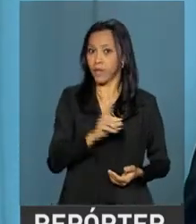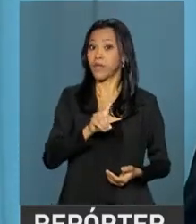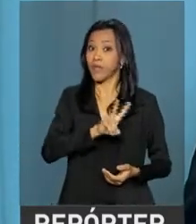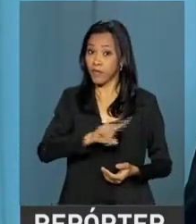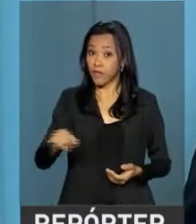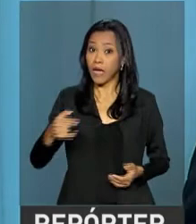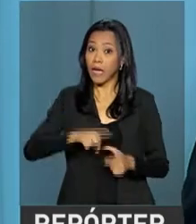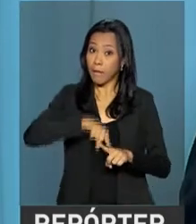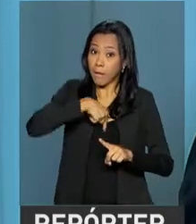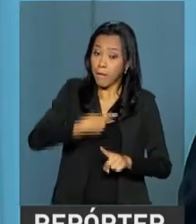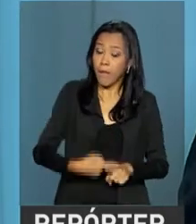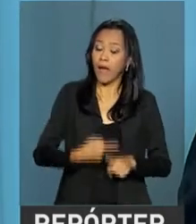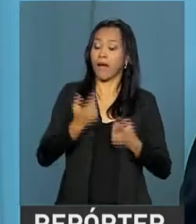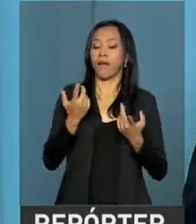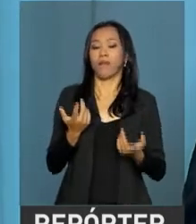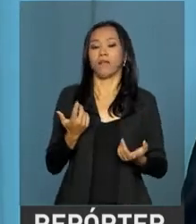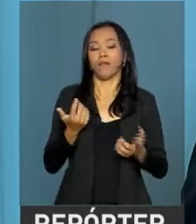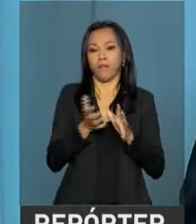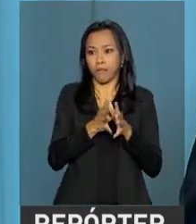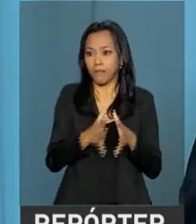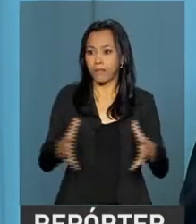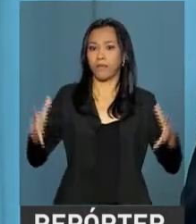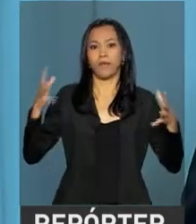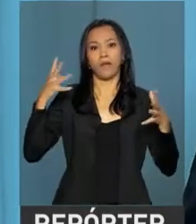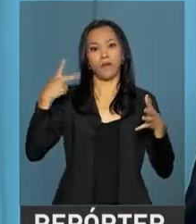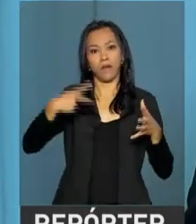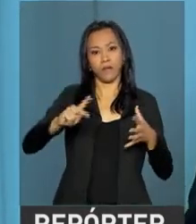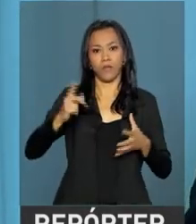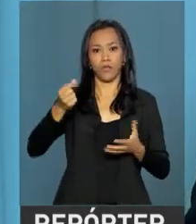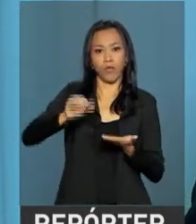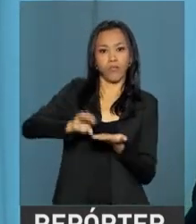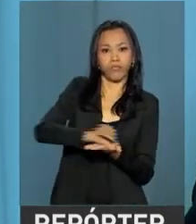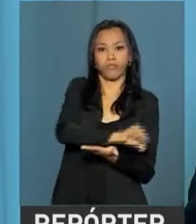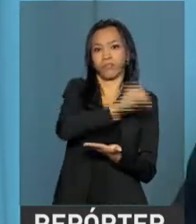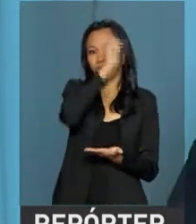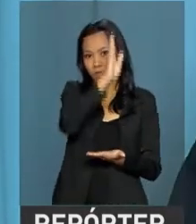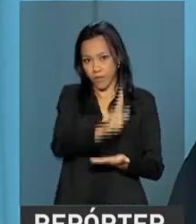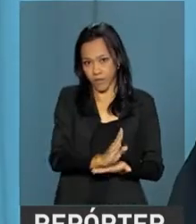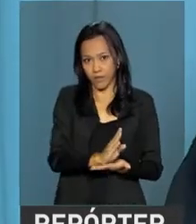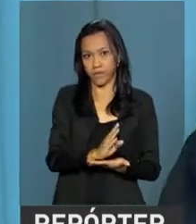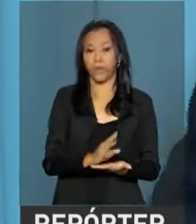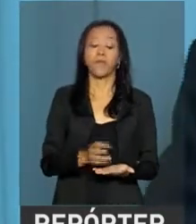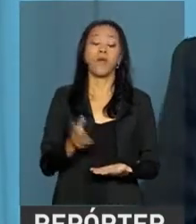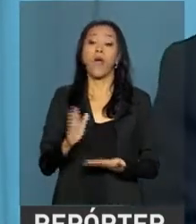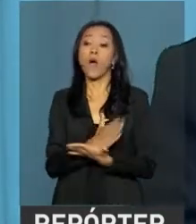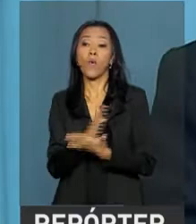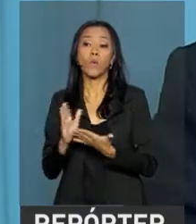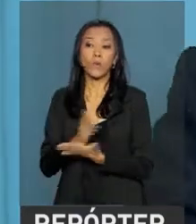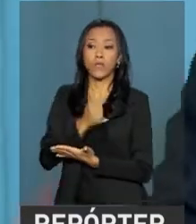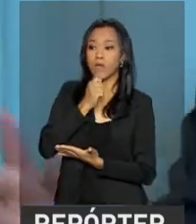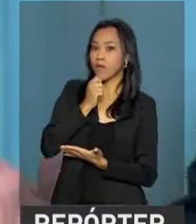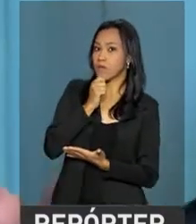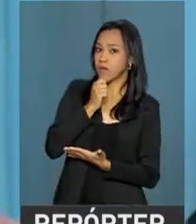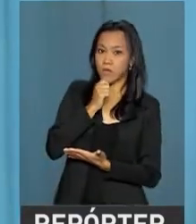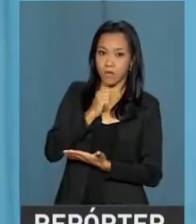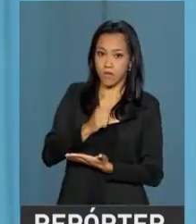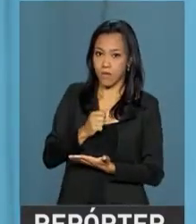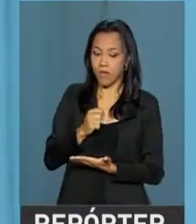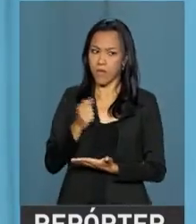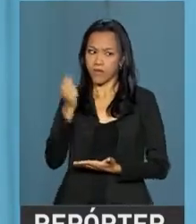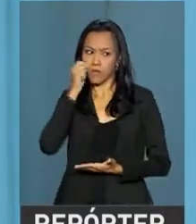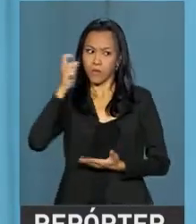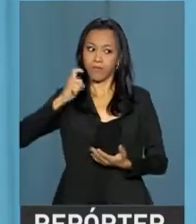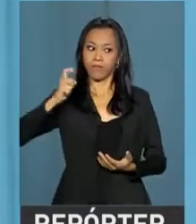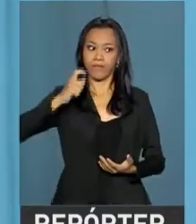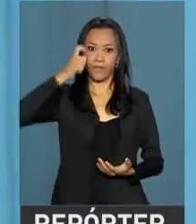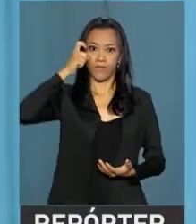estes investimentos, além de outros tantos que não começaram a investir, mas que naturalmente se